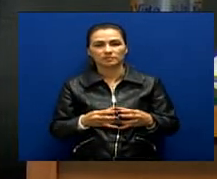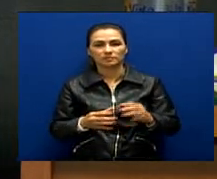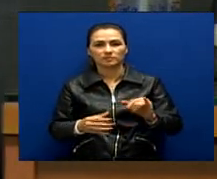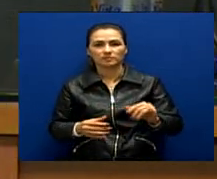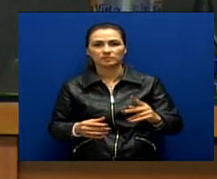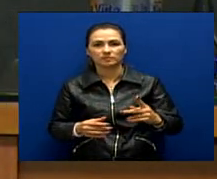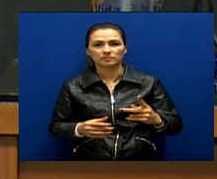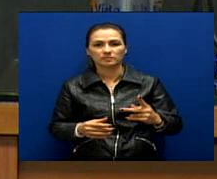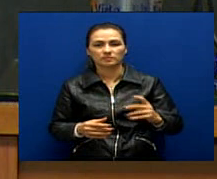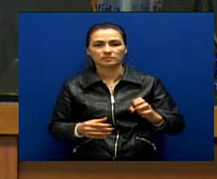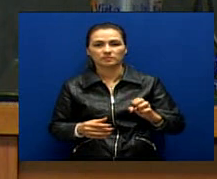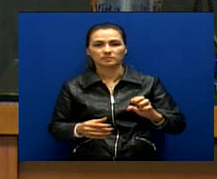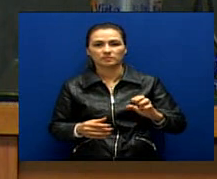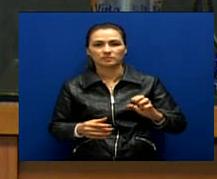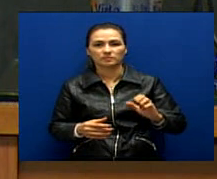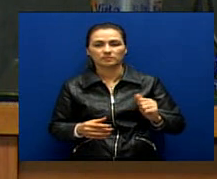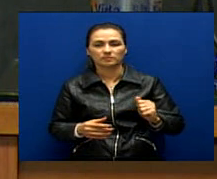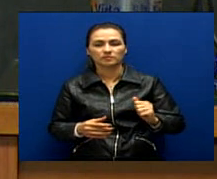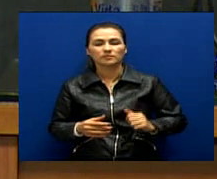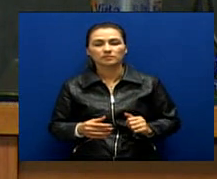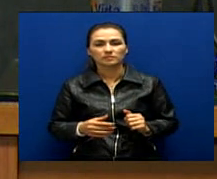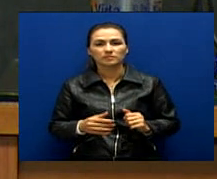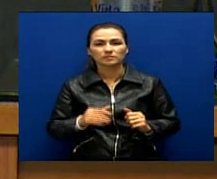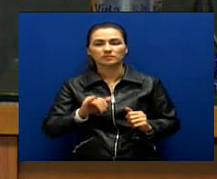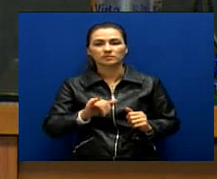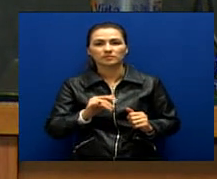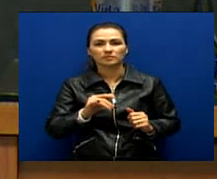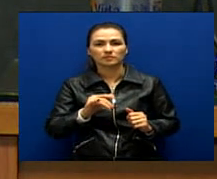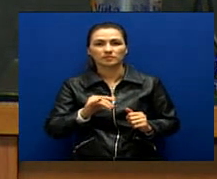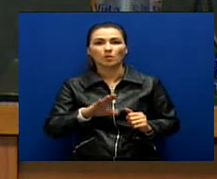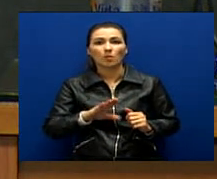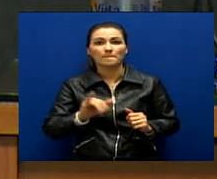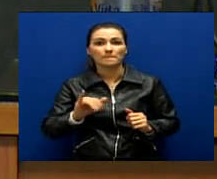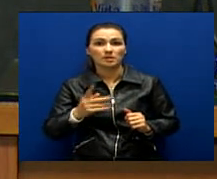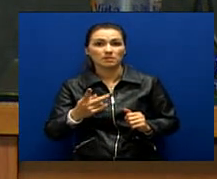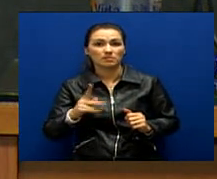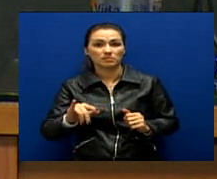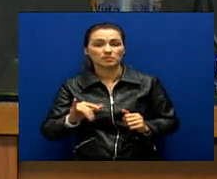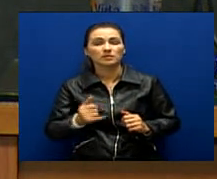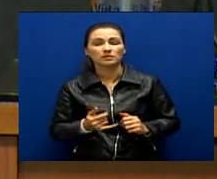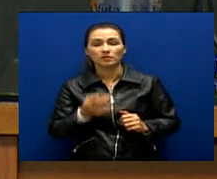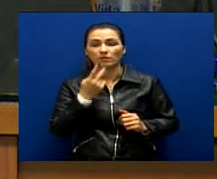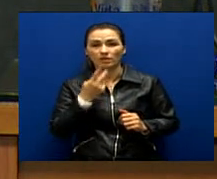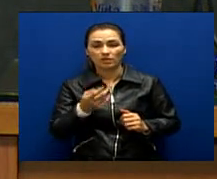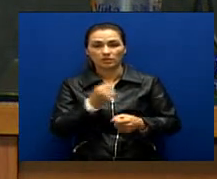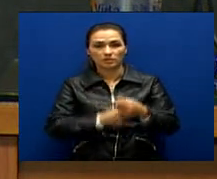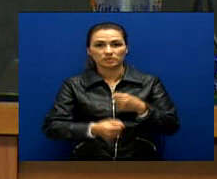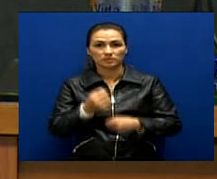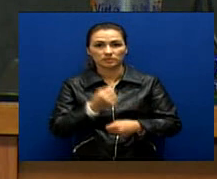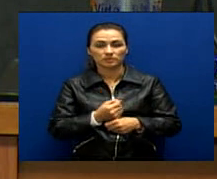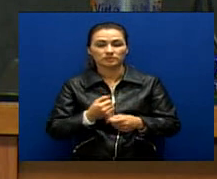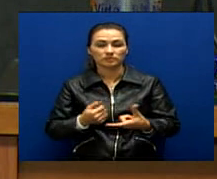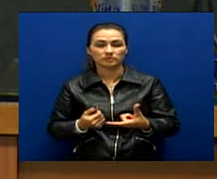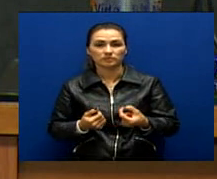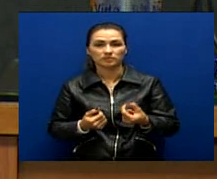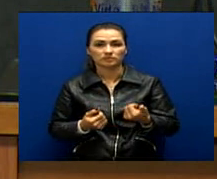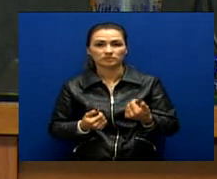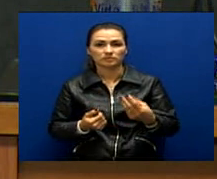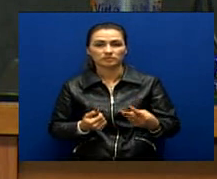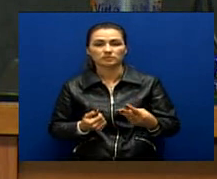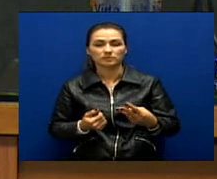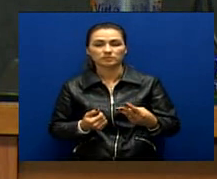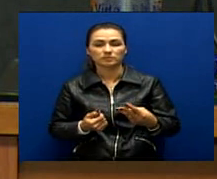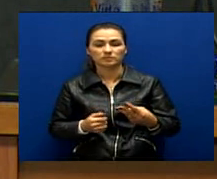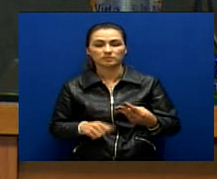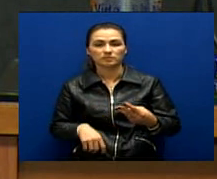econômica aplicada o pib per capta de saúde brasil em 2013 pib ajustado internacionalmente